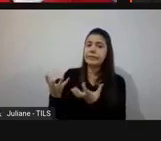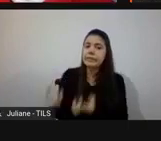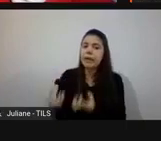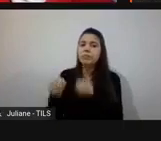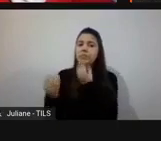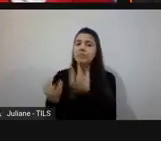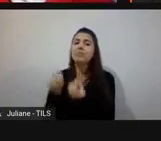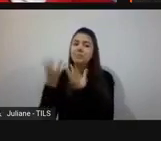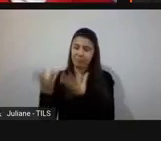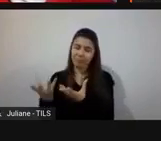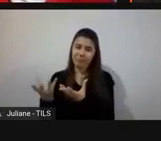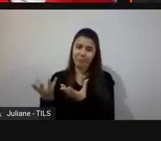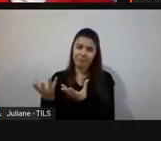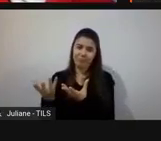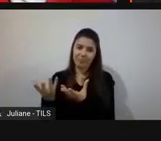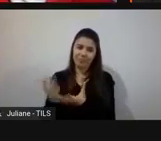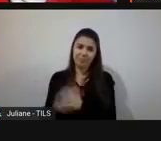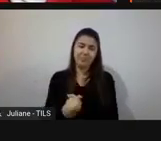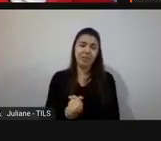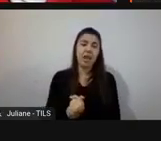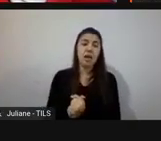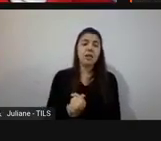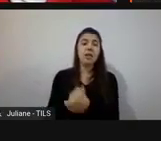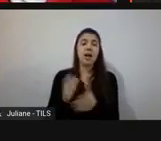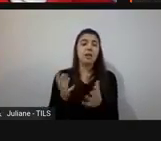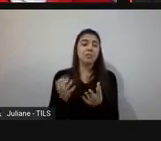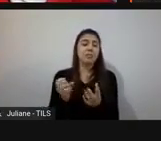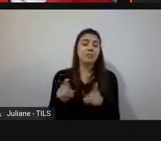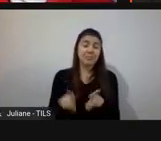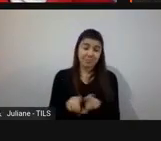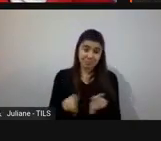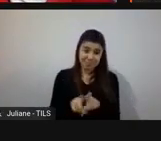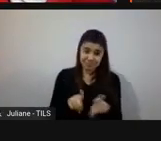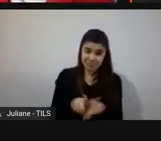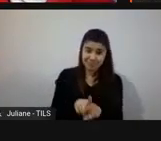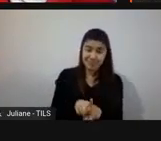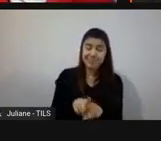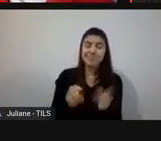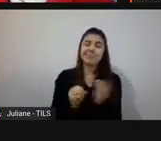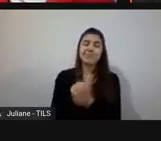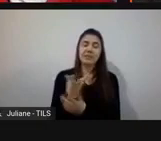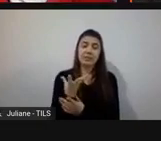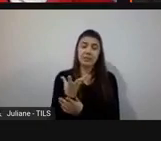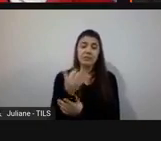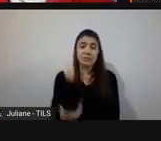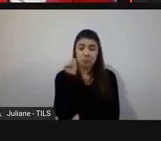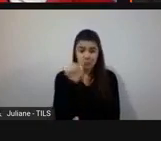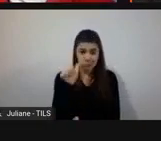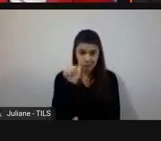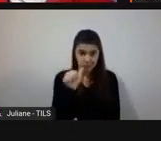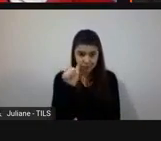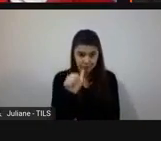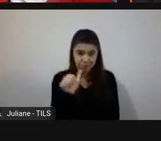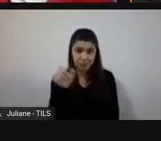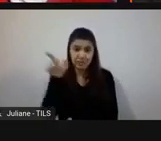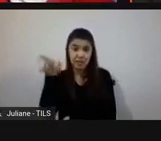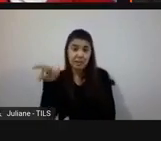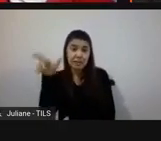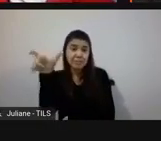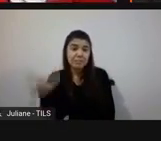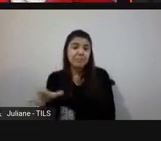não quer que seja aberto um processo. Ela não quer ir para a delegacia, ela não quer que o abusador seja